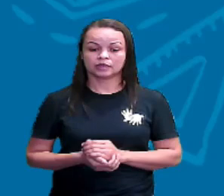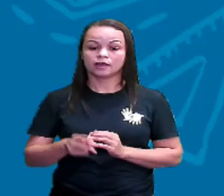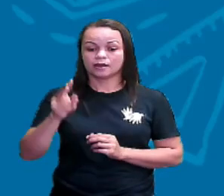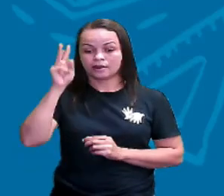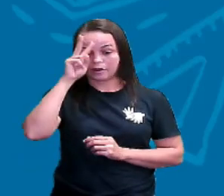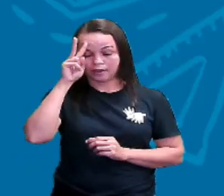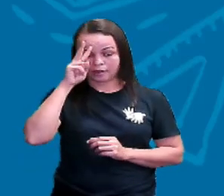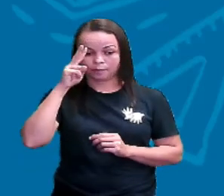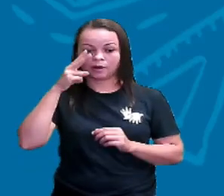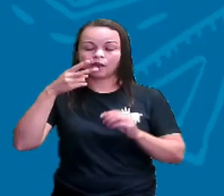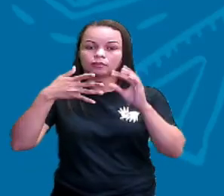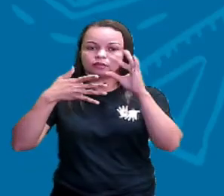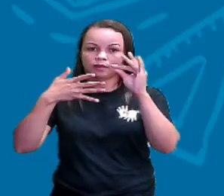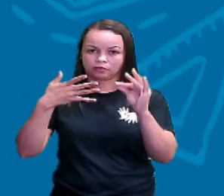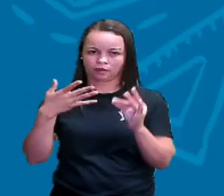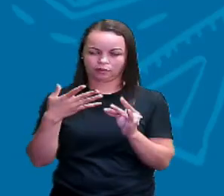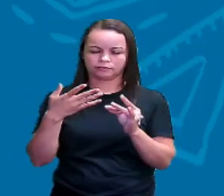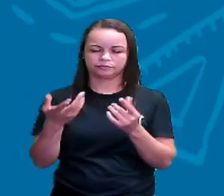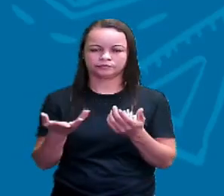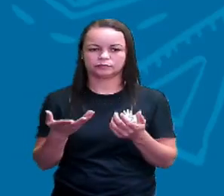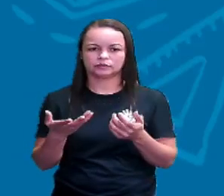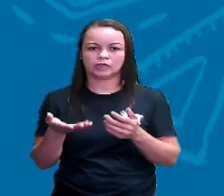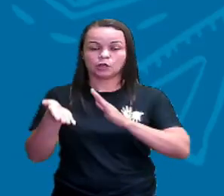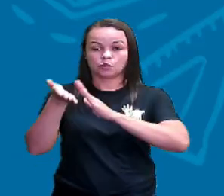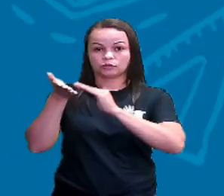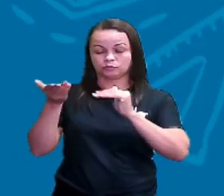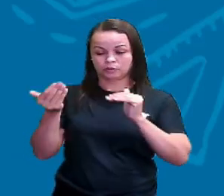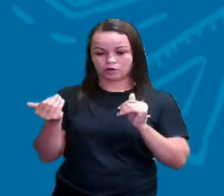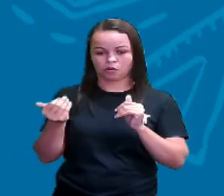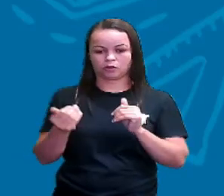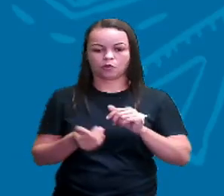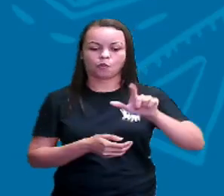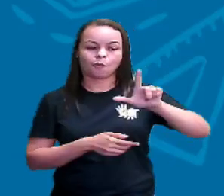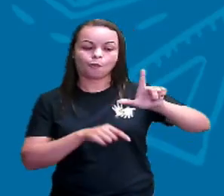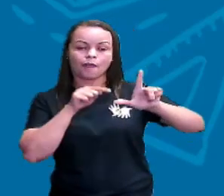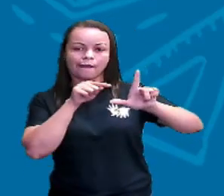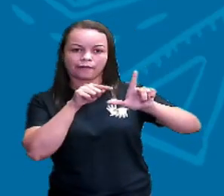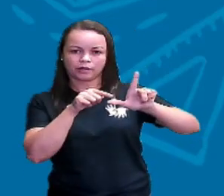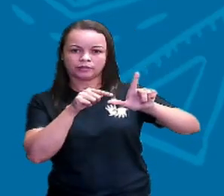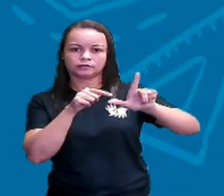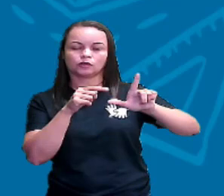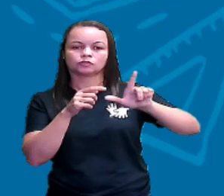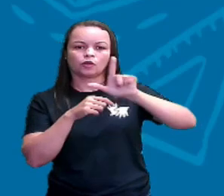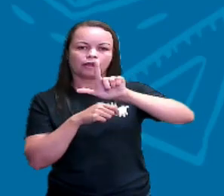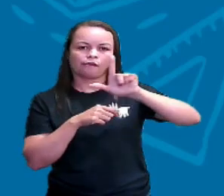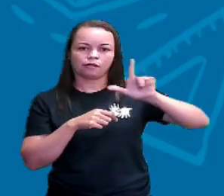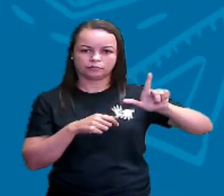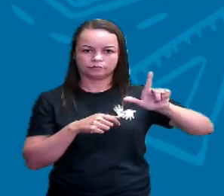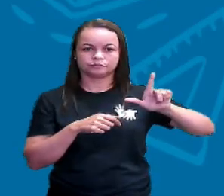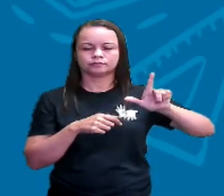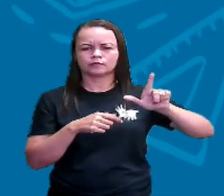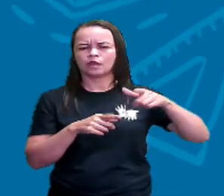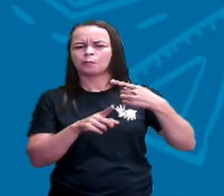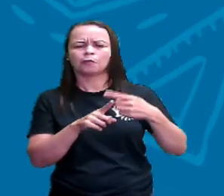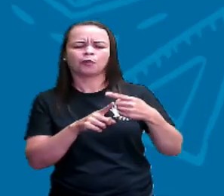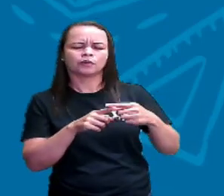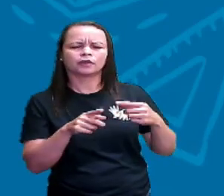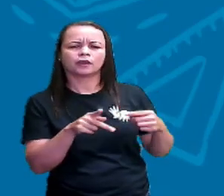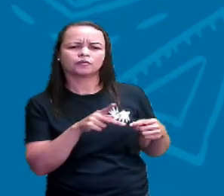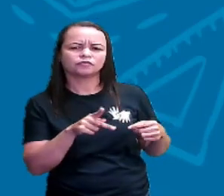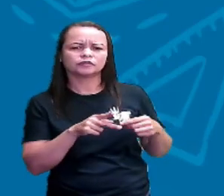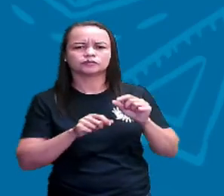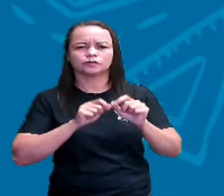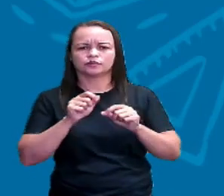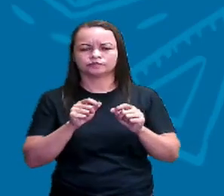lembra de um detalhe, em língua espanhola, o L tem som de L, tá certo? Por quê, professora? Como